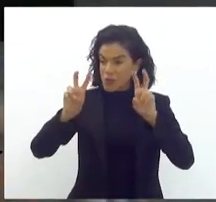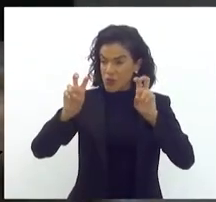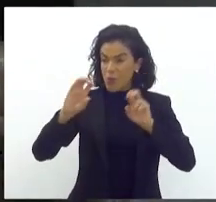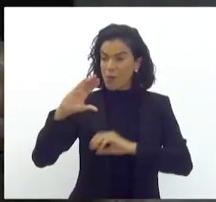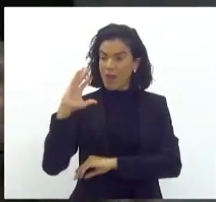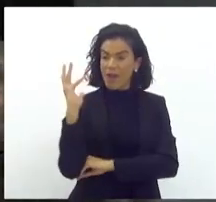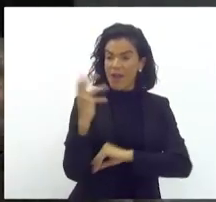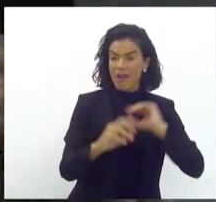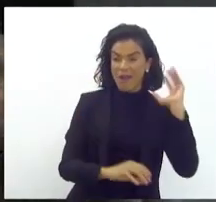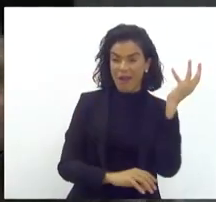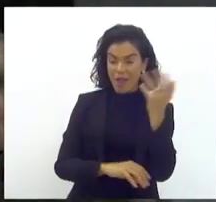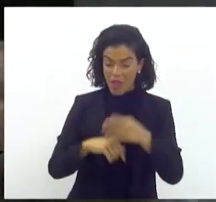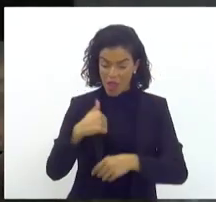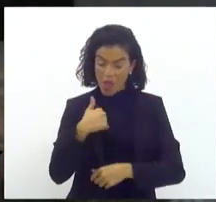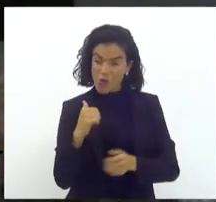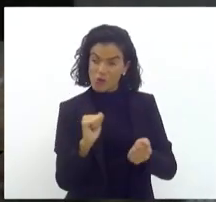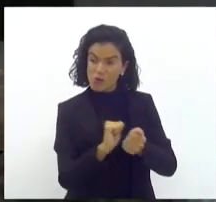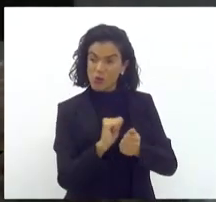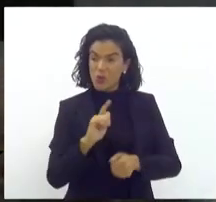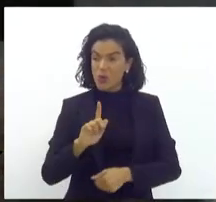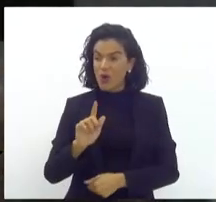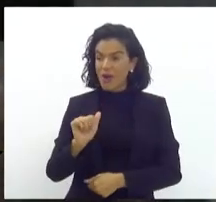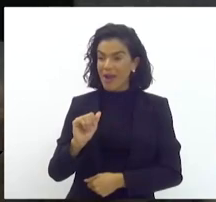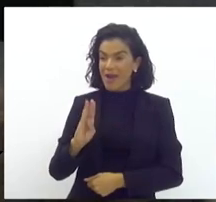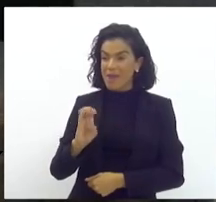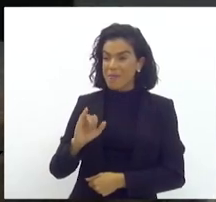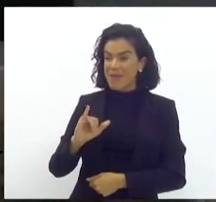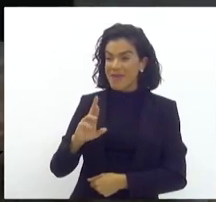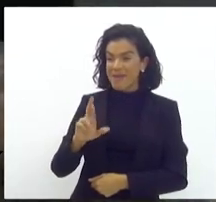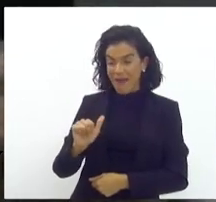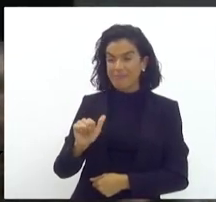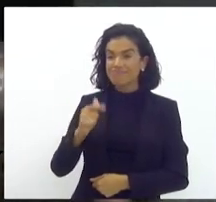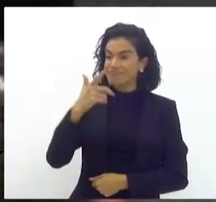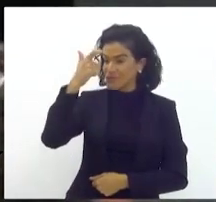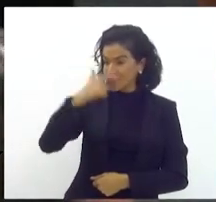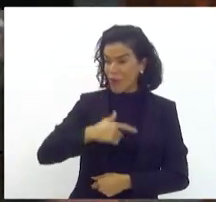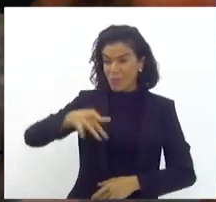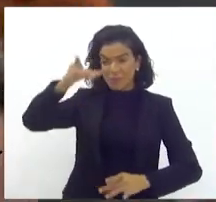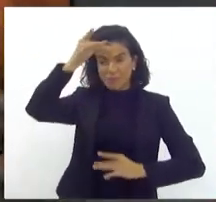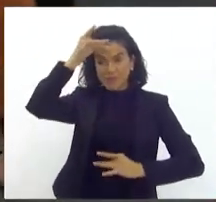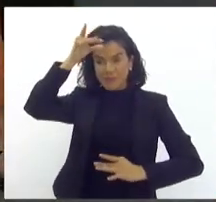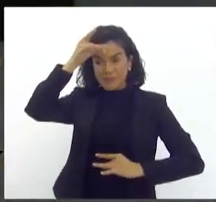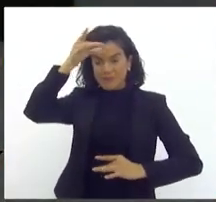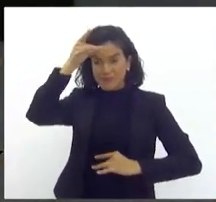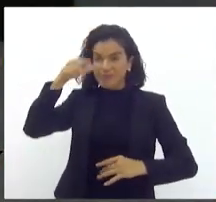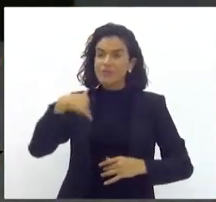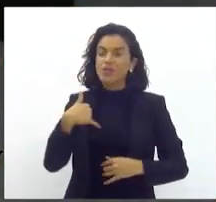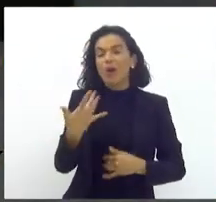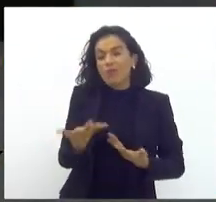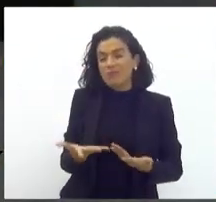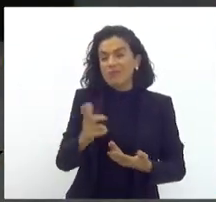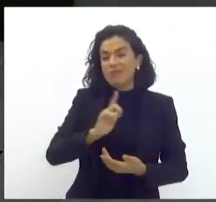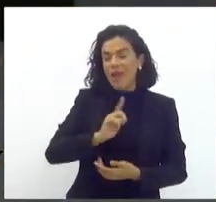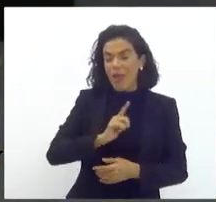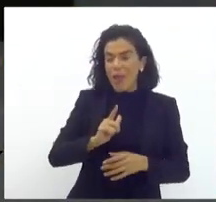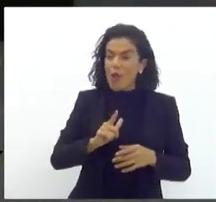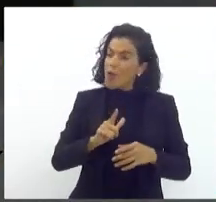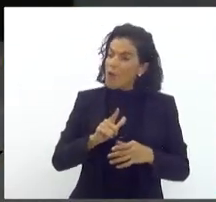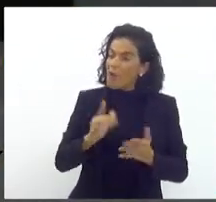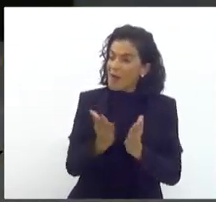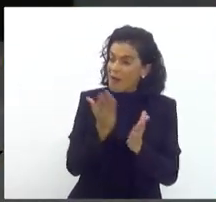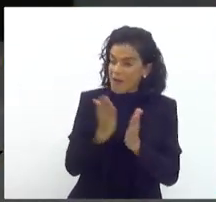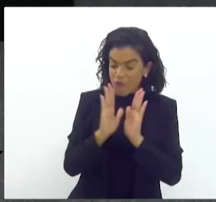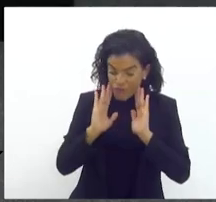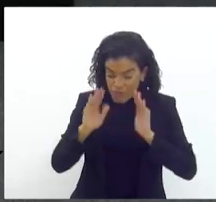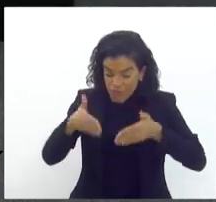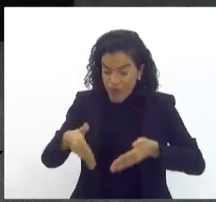eu e o Gabeira são os personagens então além de fã tem essa linha infantil dela